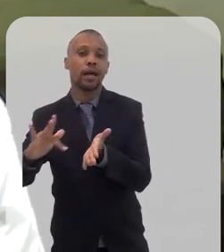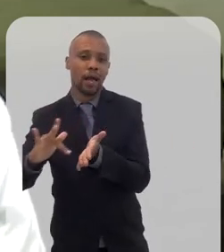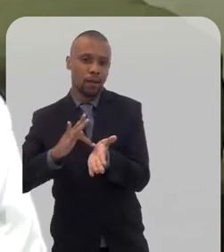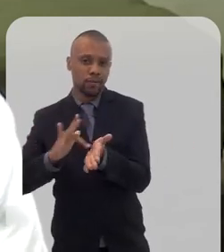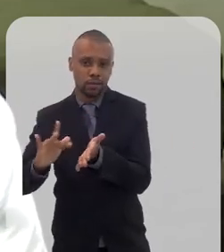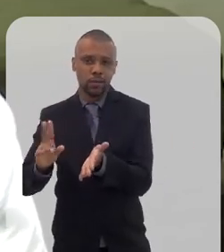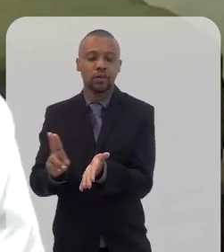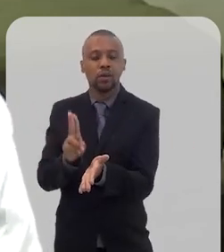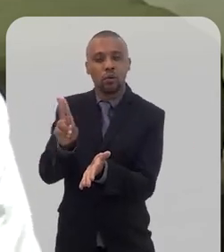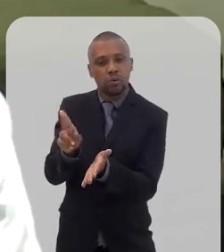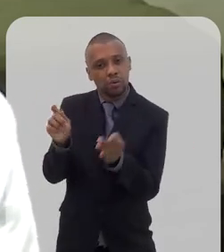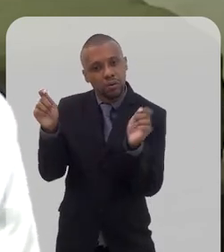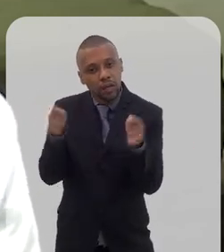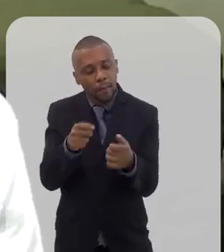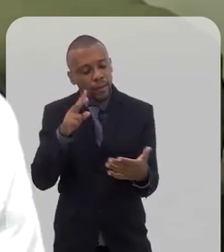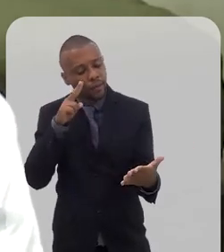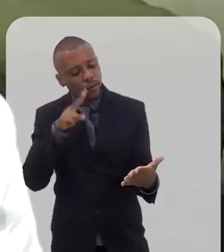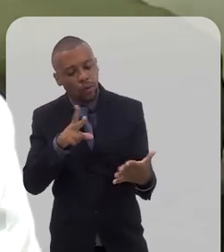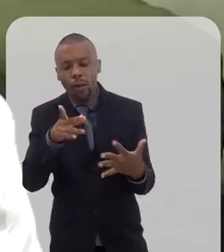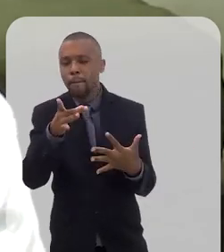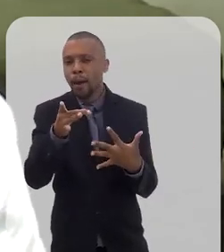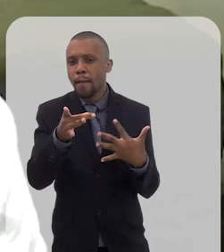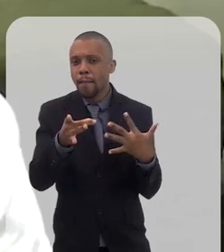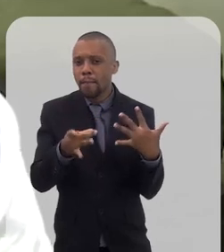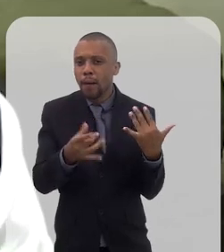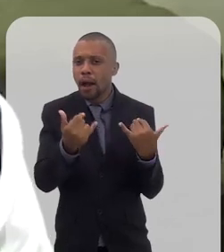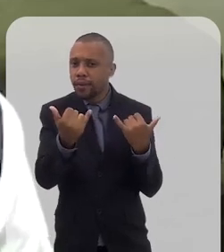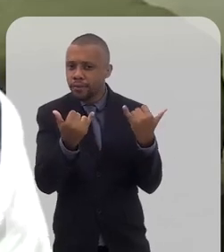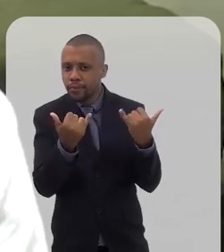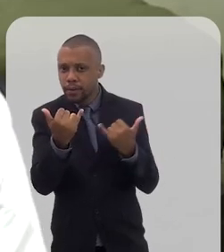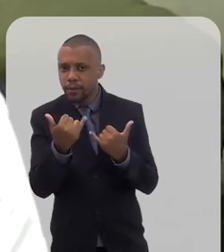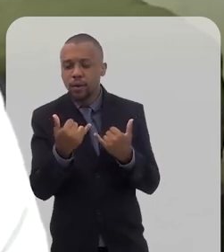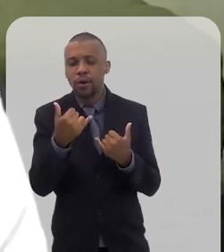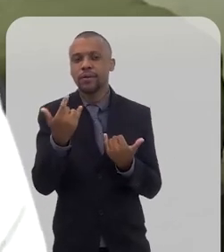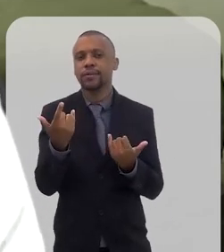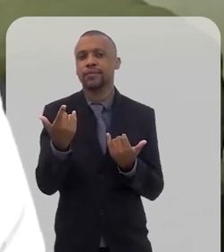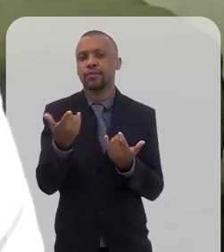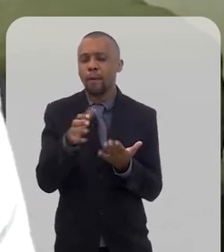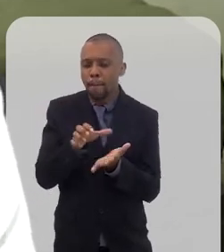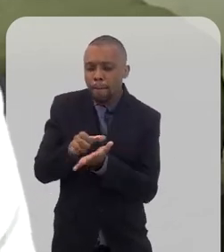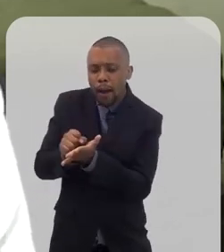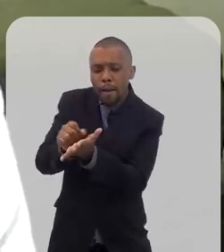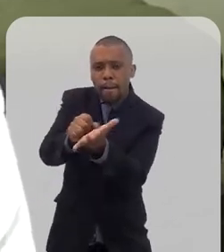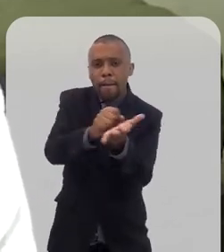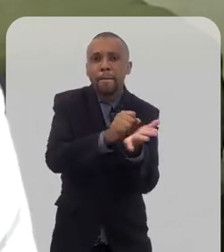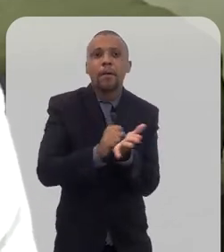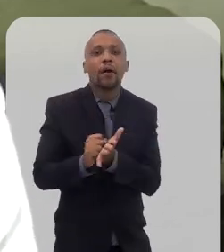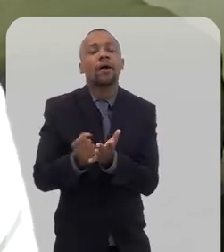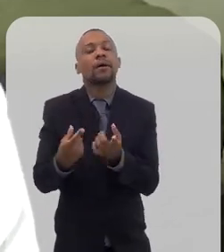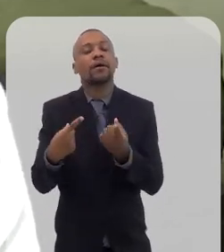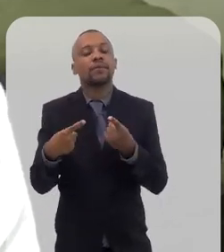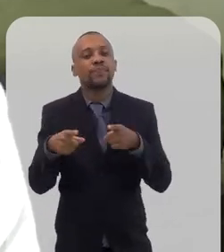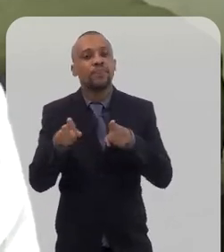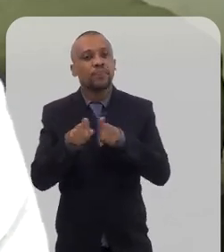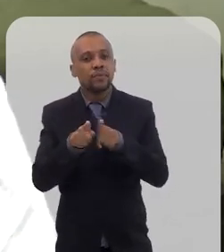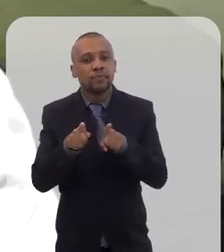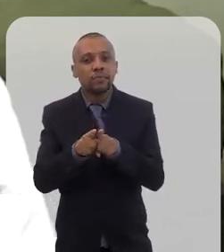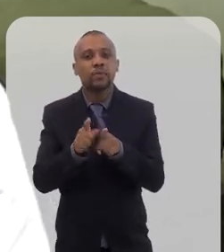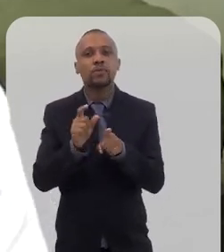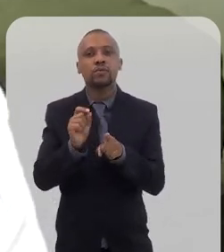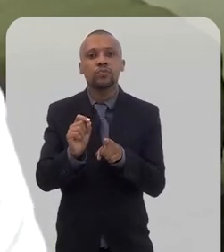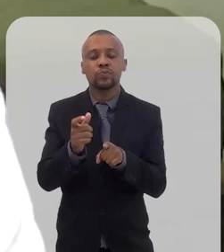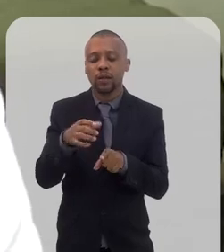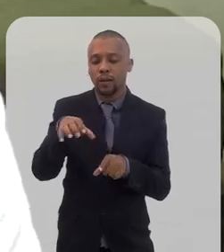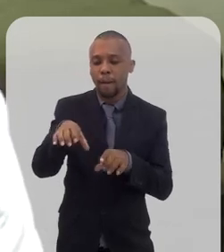agora que ele vai poder ver com maior detalhe as informações. Então, sem contar